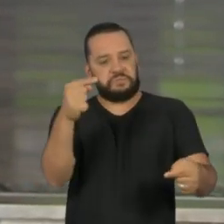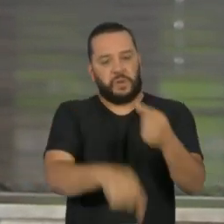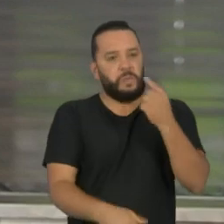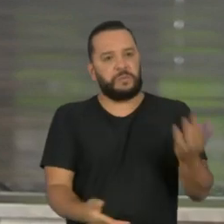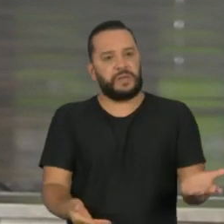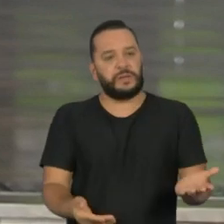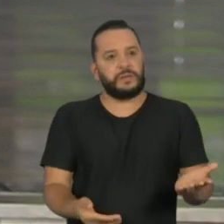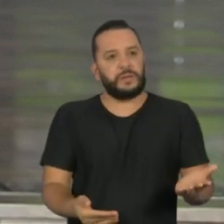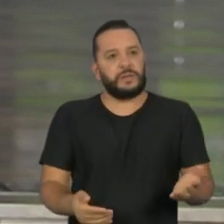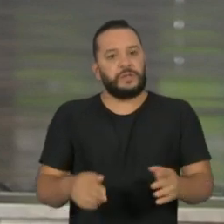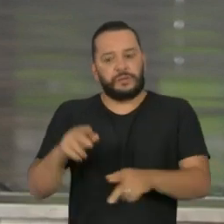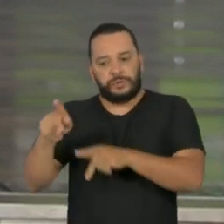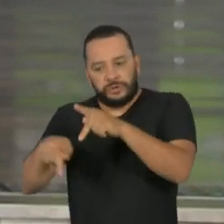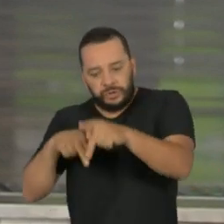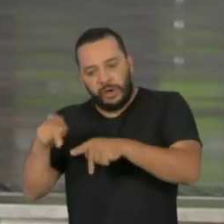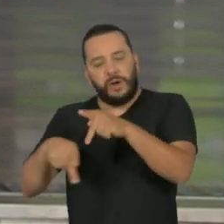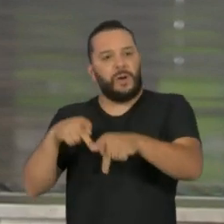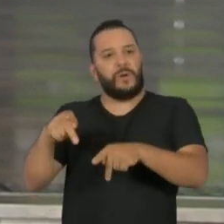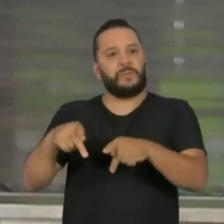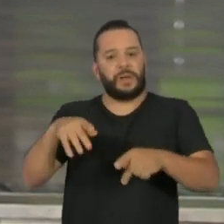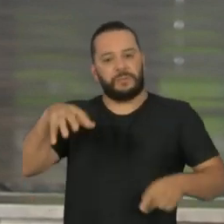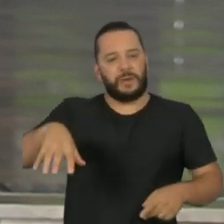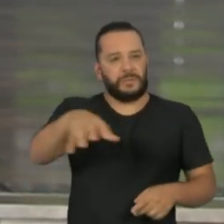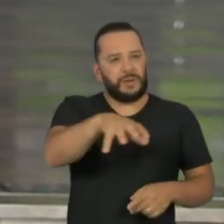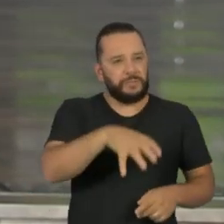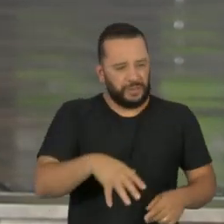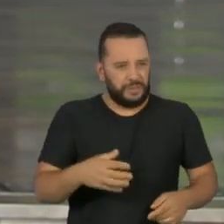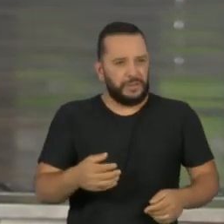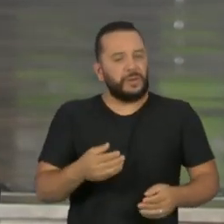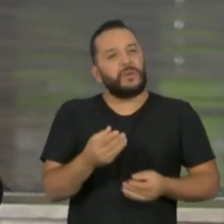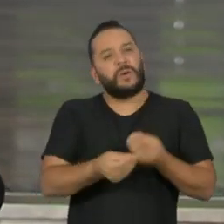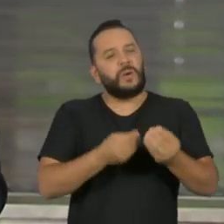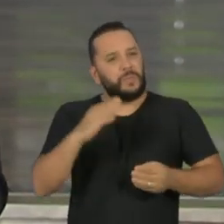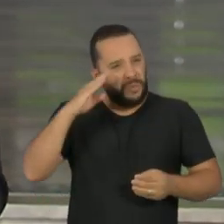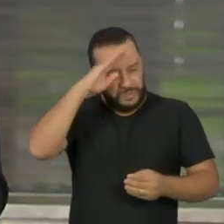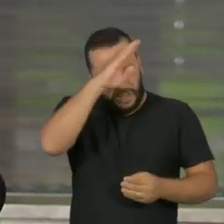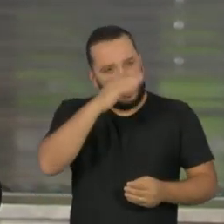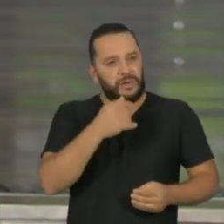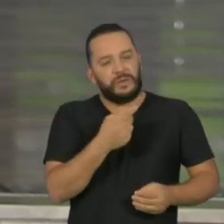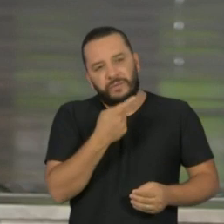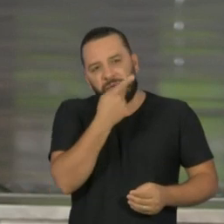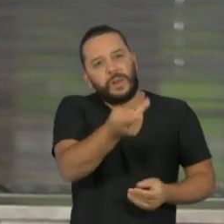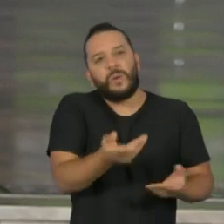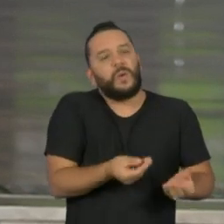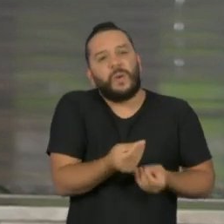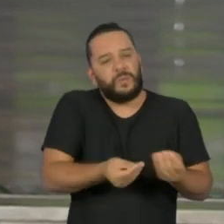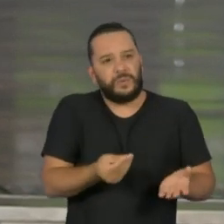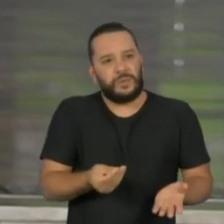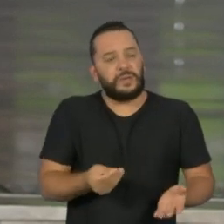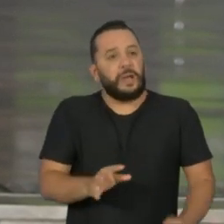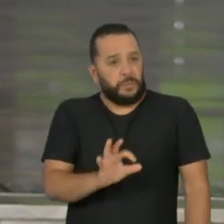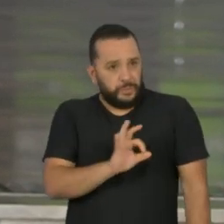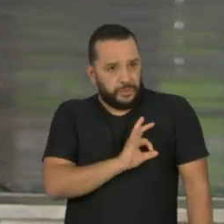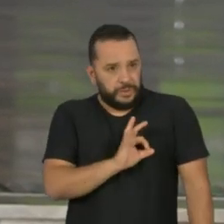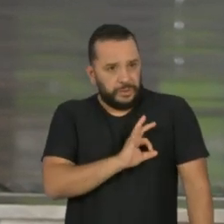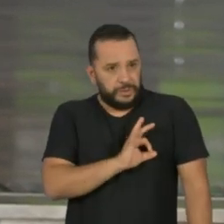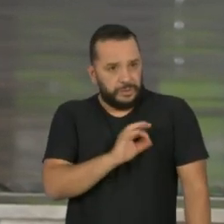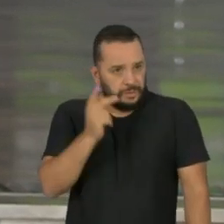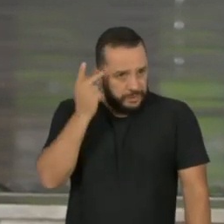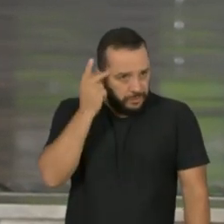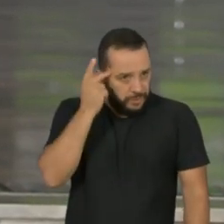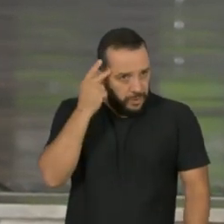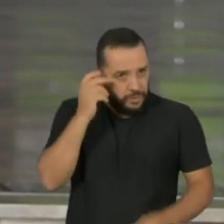Queria saber o que o senhor diz a respeito dessa fala e se a polícia daqui de São Paulo pode fiscalizar esses